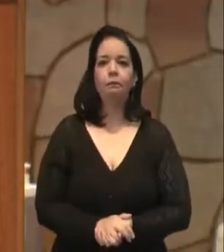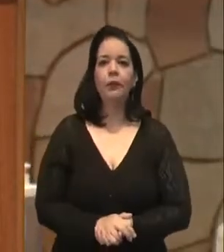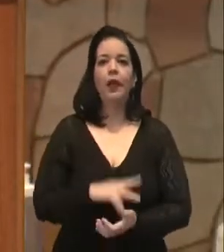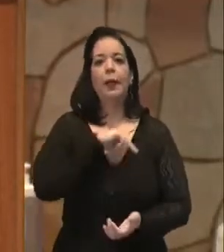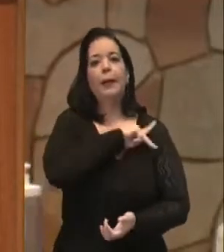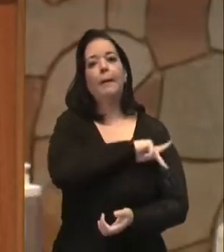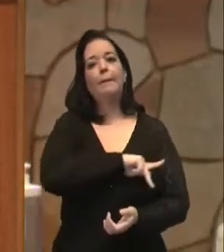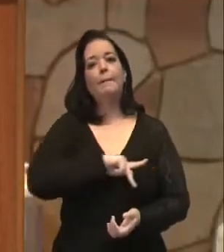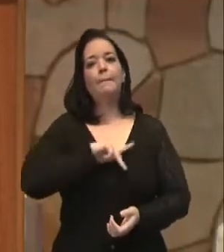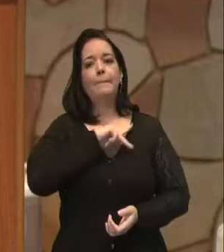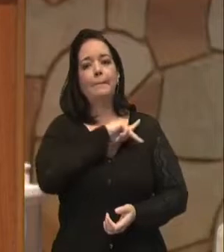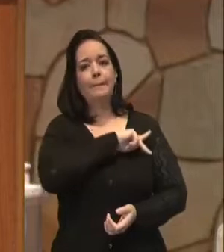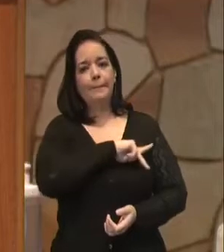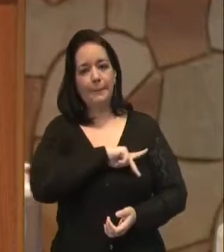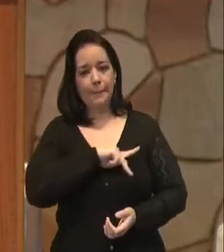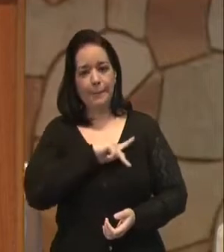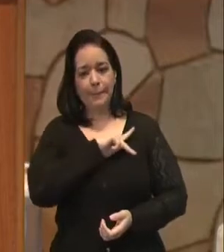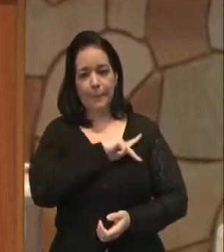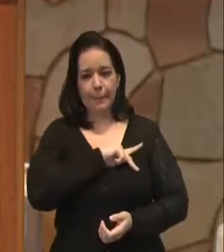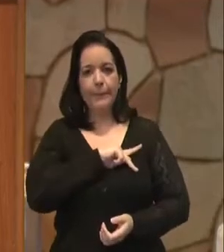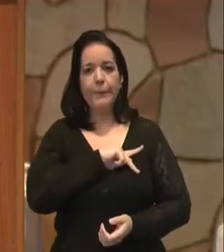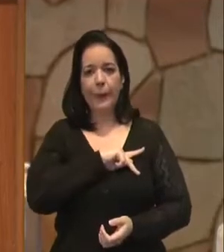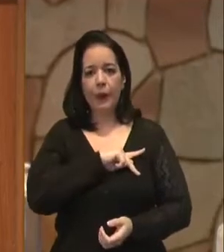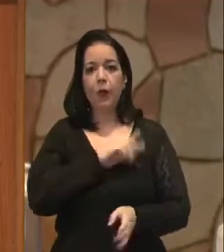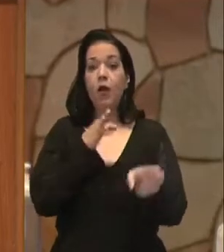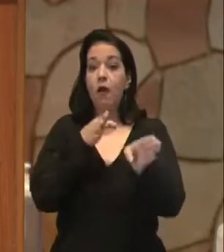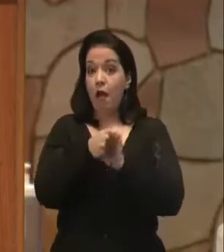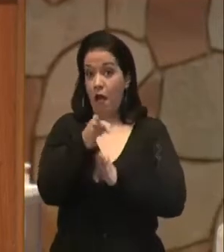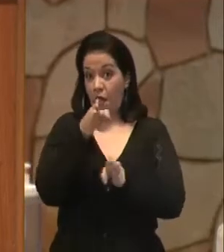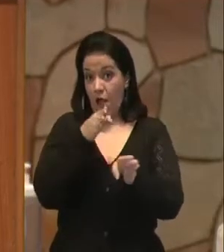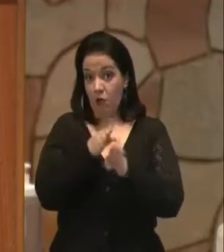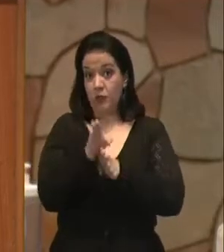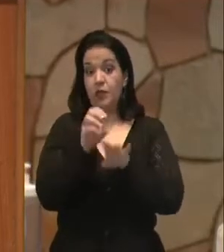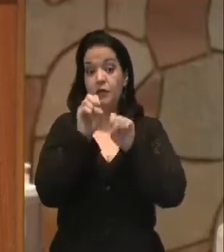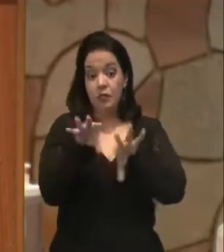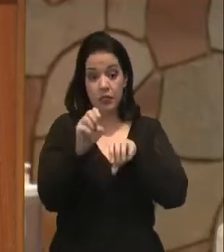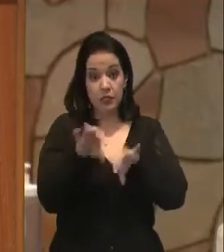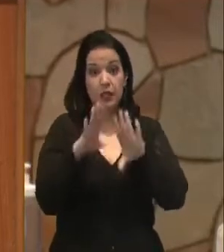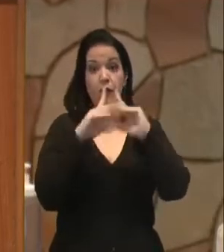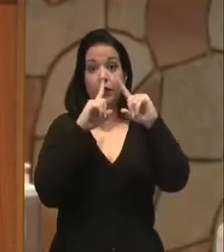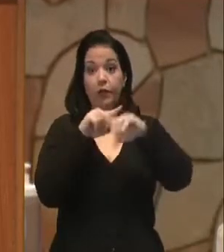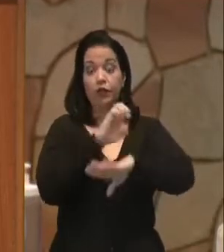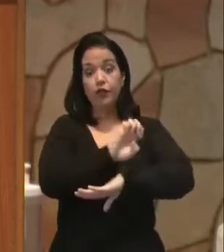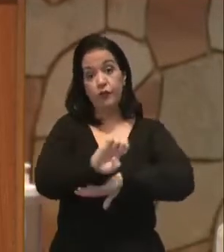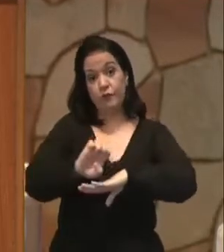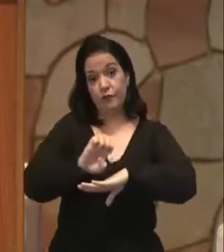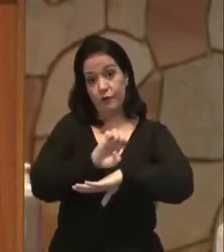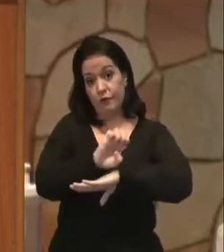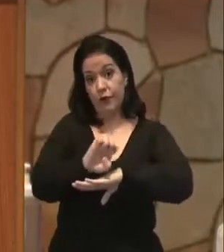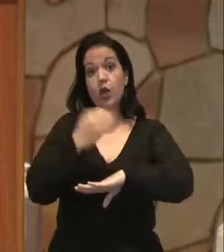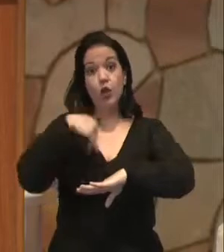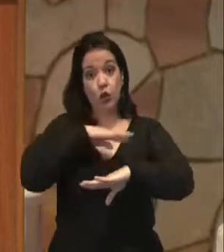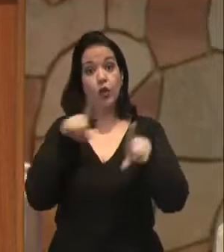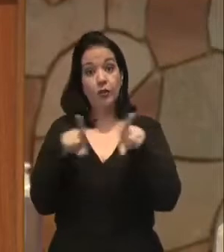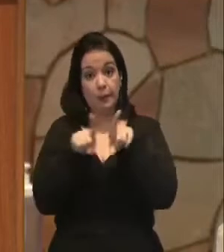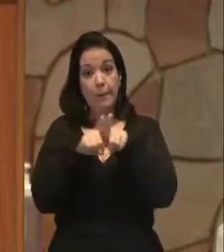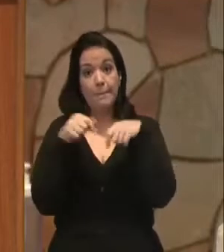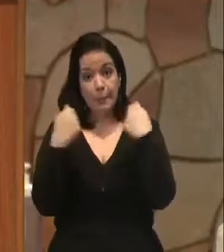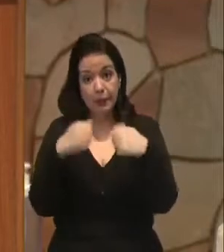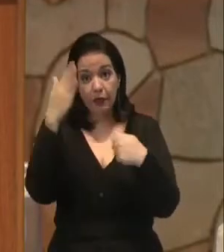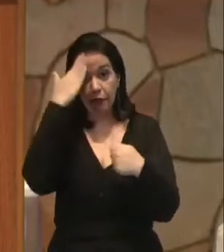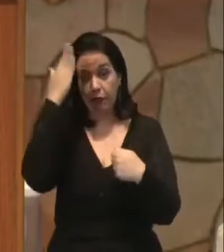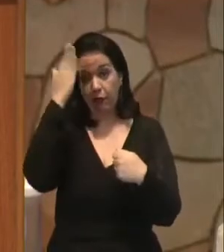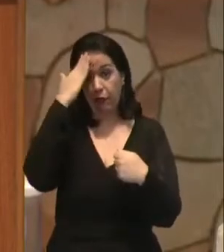que nós precisamos compreender? Quem Deus é e o que Ele fez por nós, a grandeza do